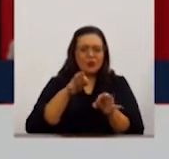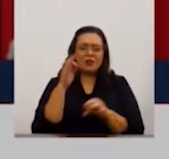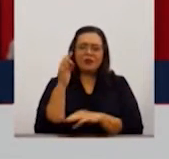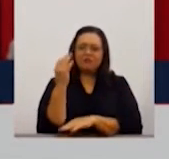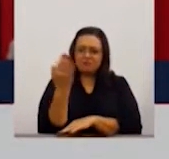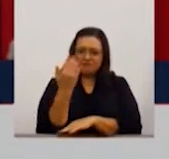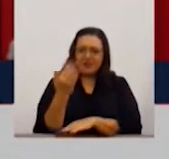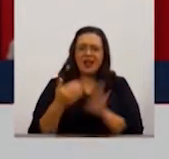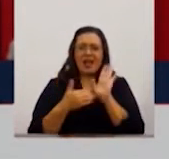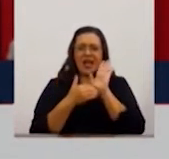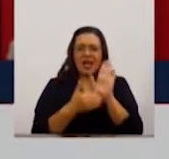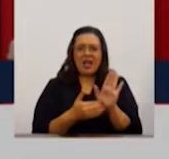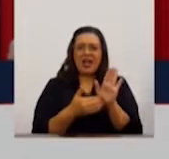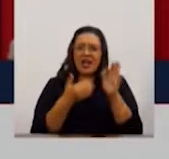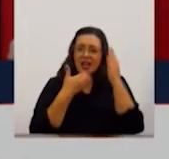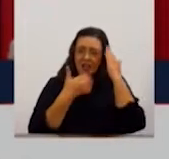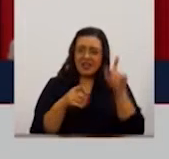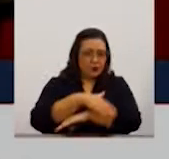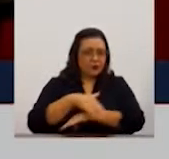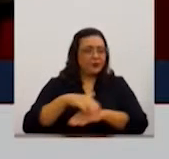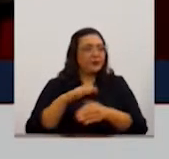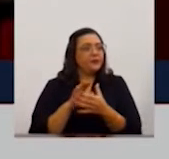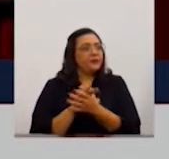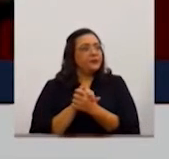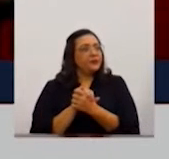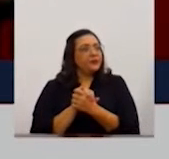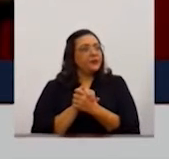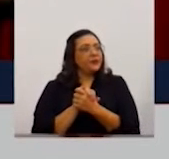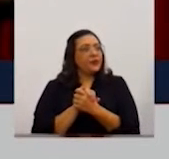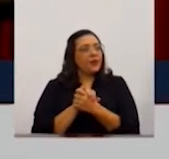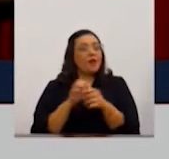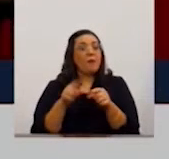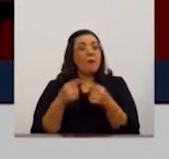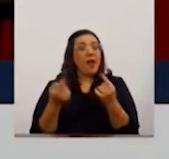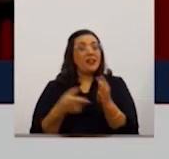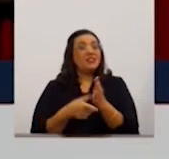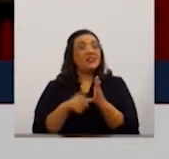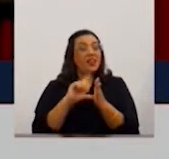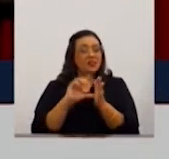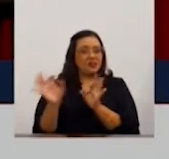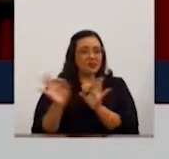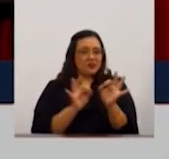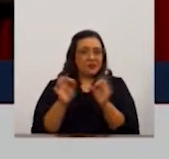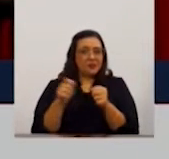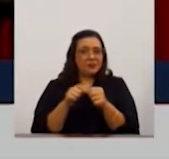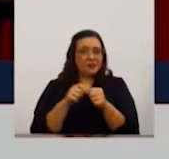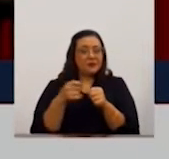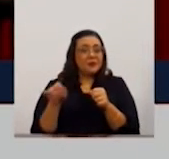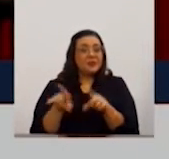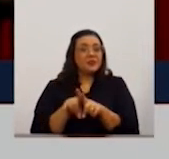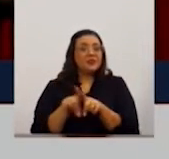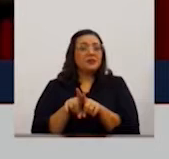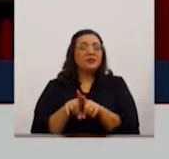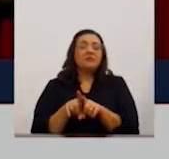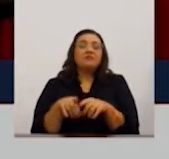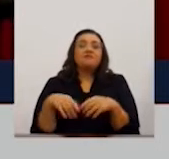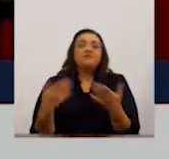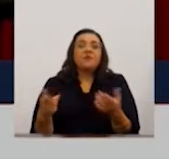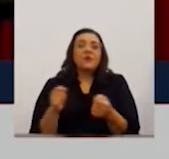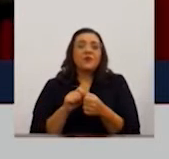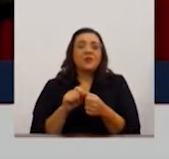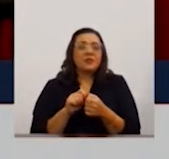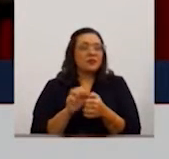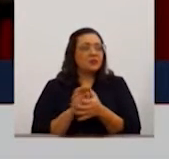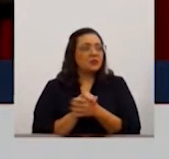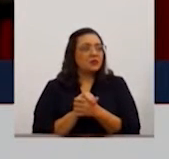homenagem aos nossos policiais. Já o presidente da Câmara, o vereador Sardinho da Farmácia, comentou sobre reunião